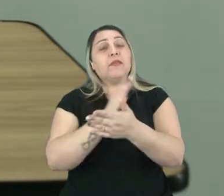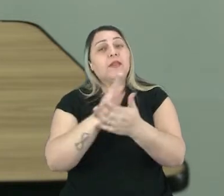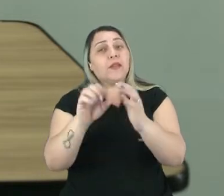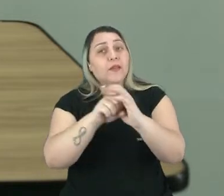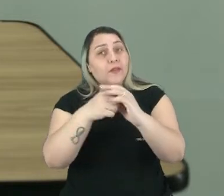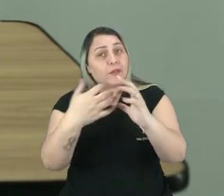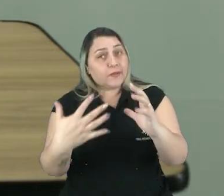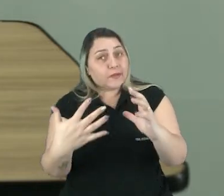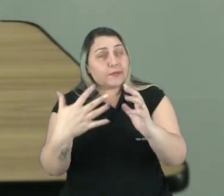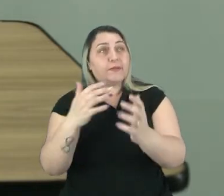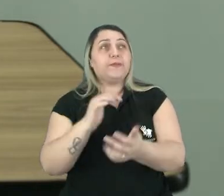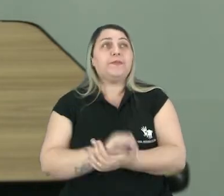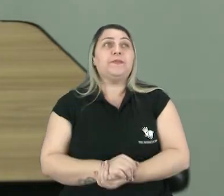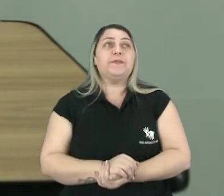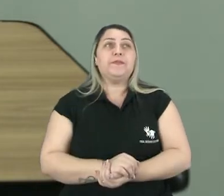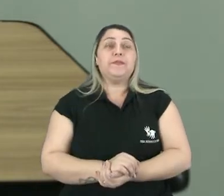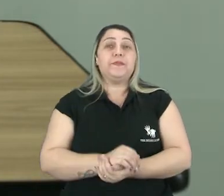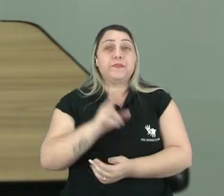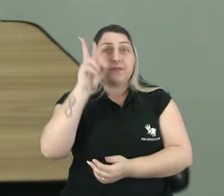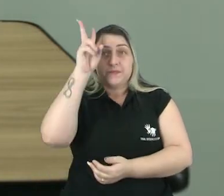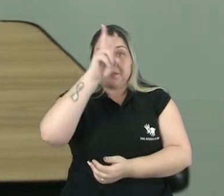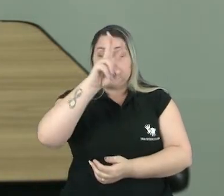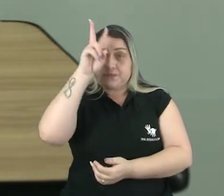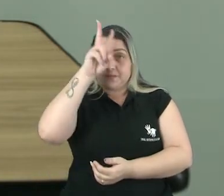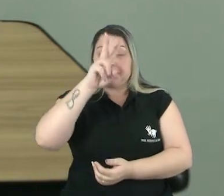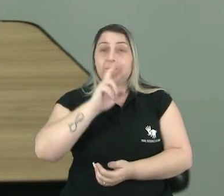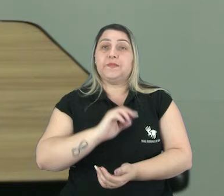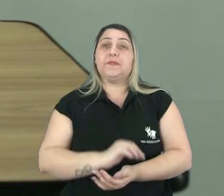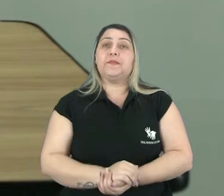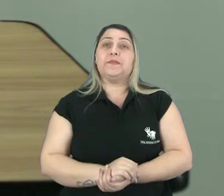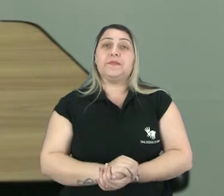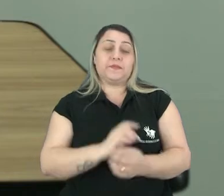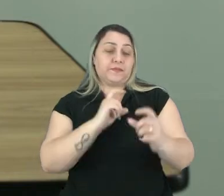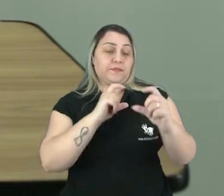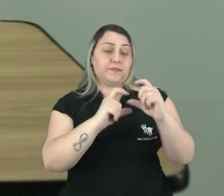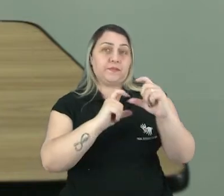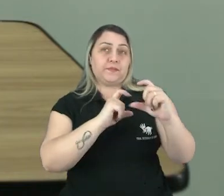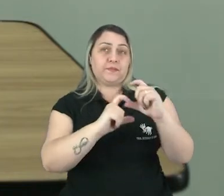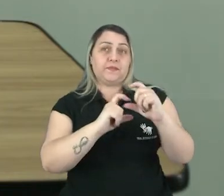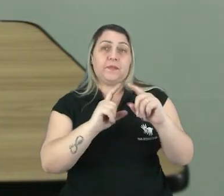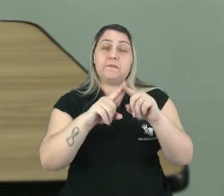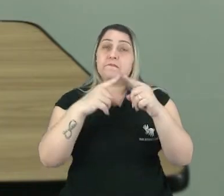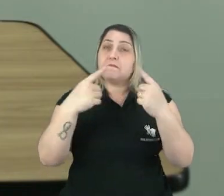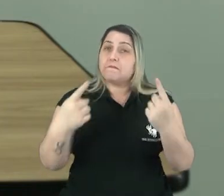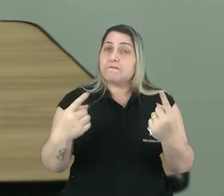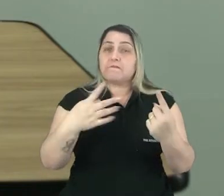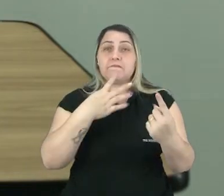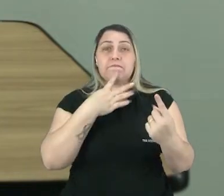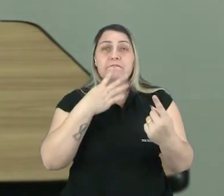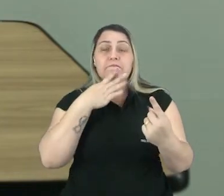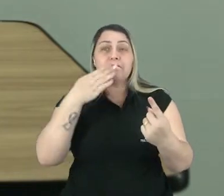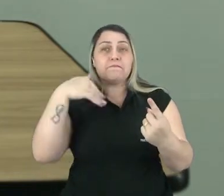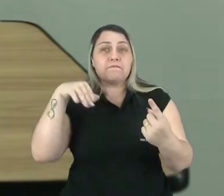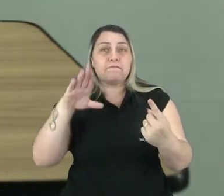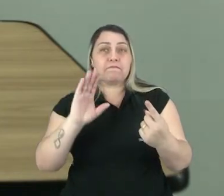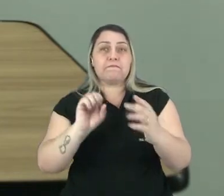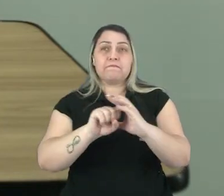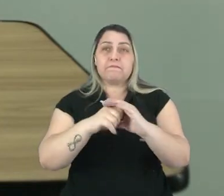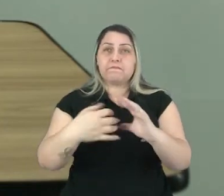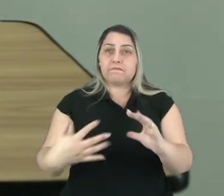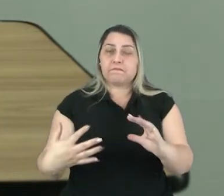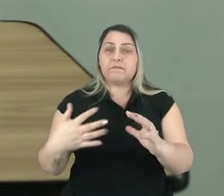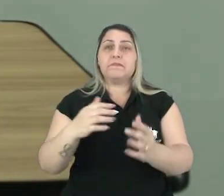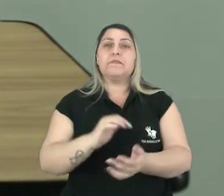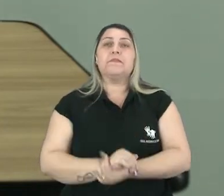das características de história em quadrinhos. Mas vamos conhecer mais características.